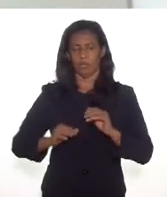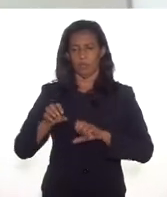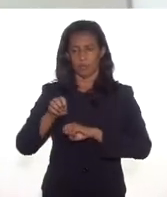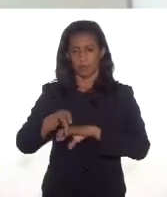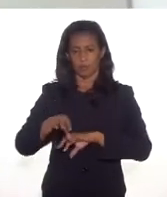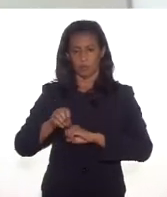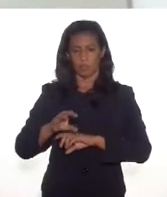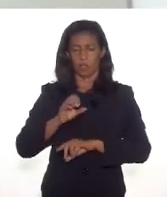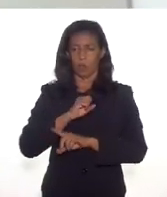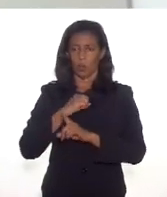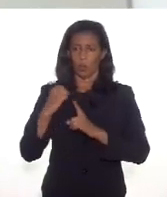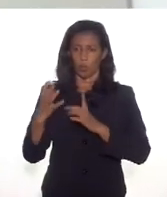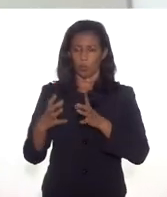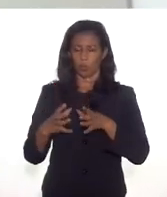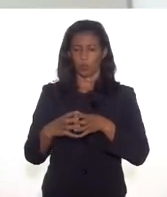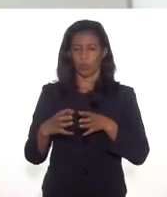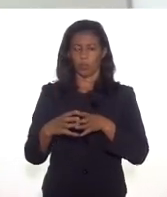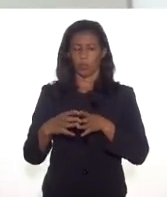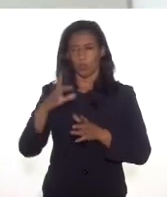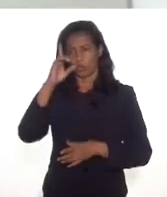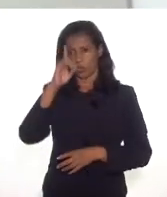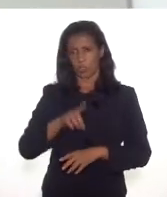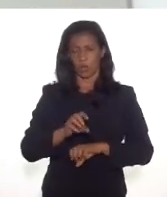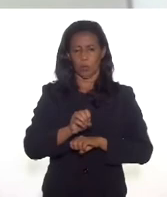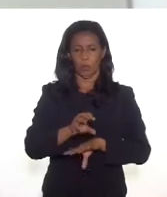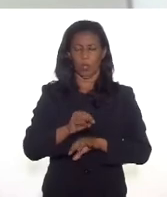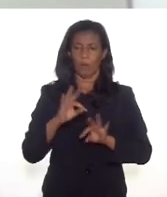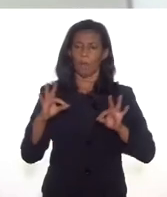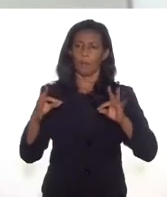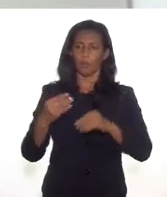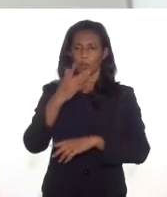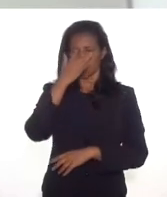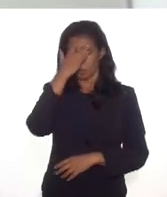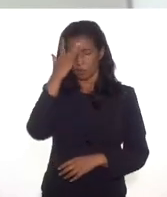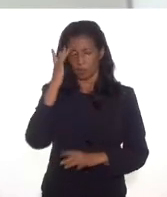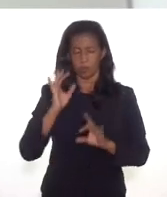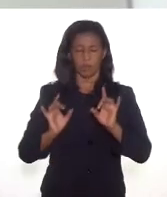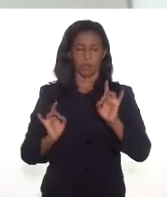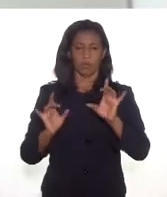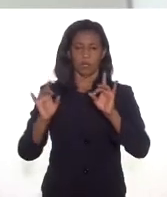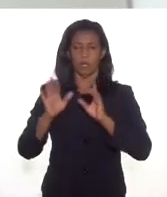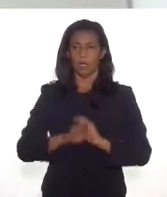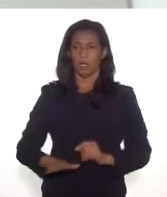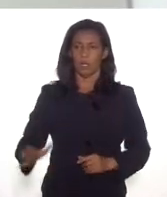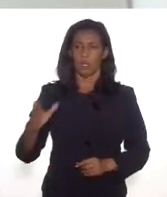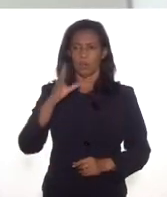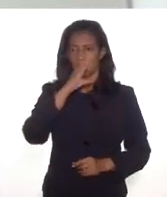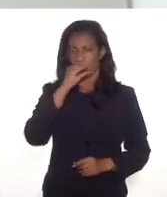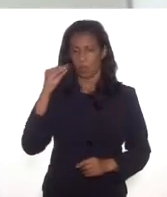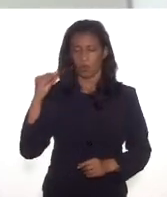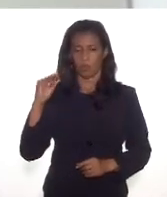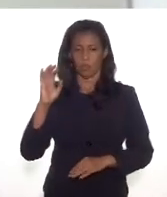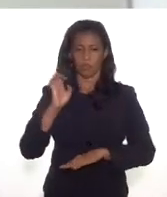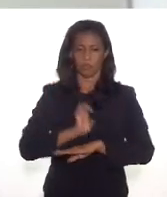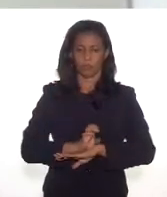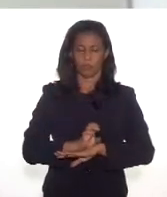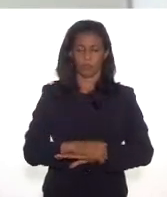sociedade e direito à educação para toda a população, especialmente para crianças e adolescentes do nosso Estado.